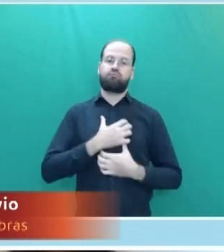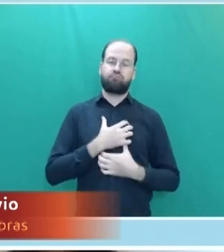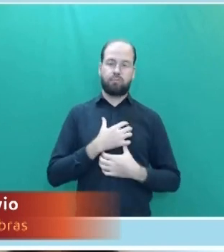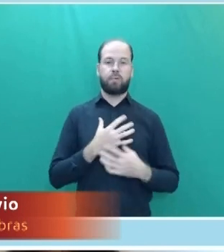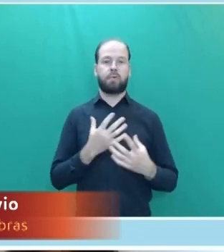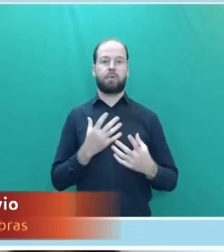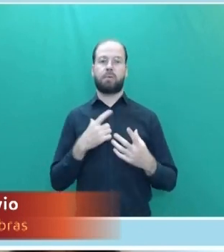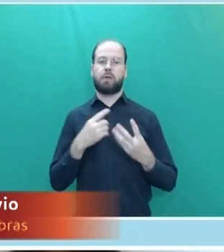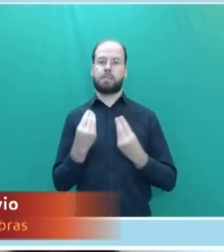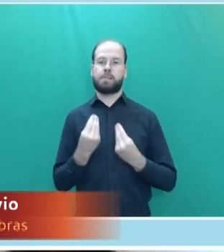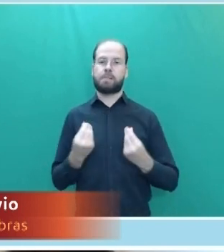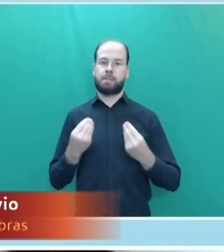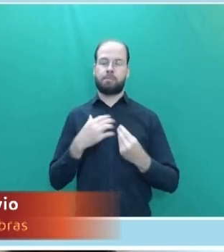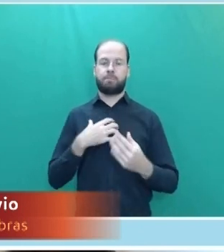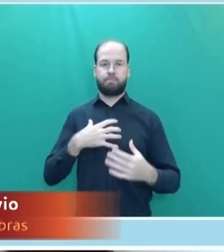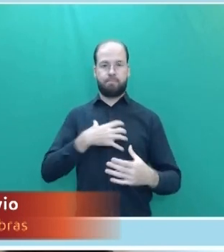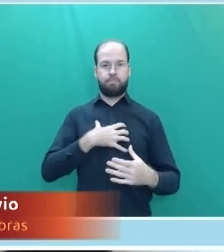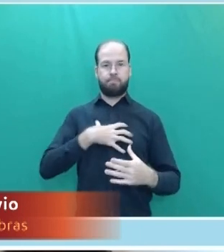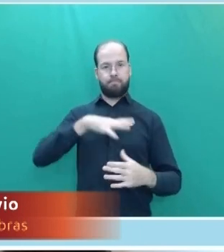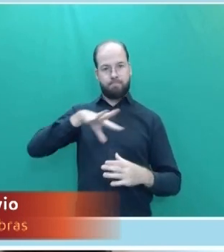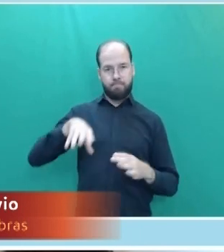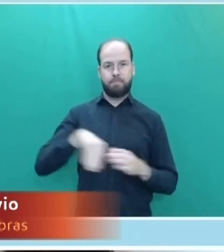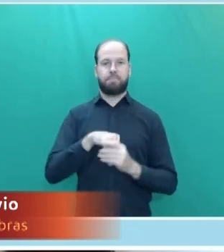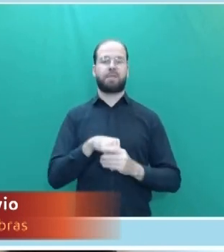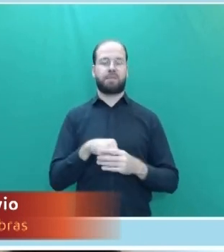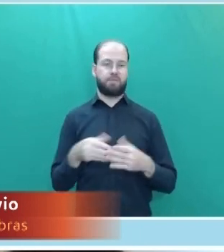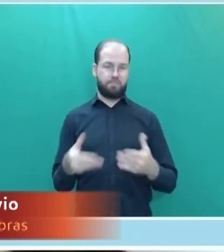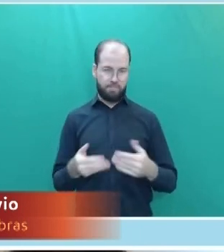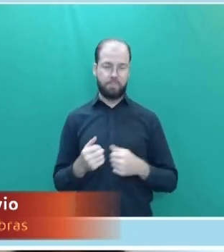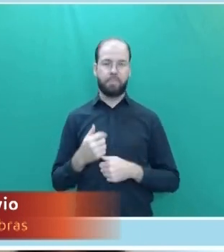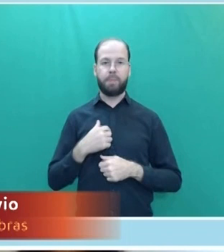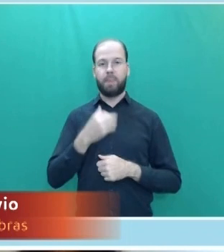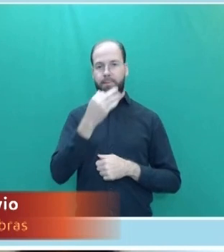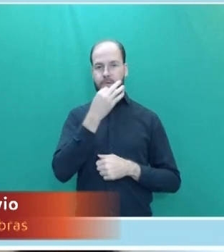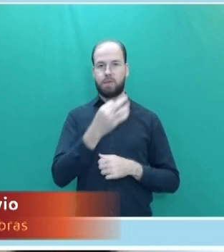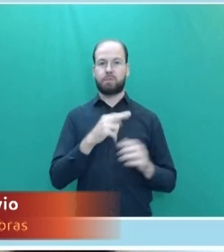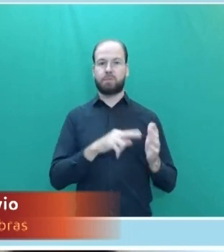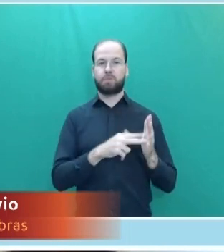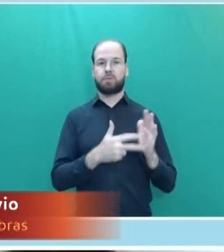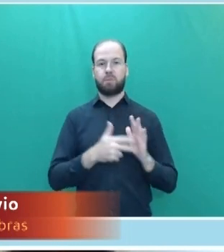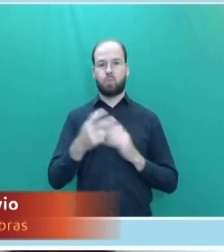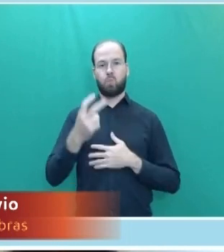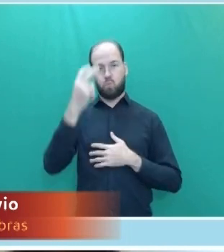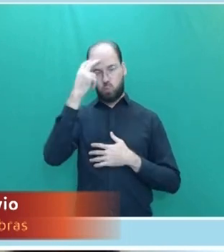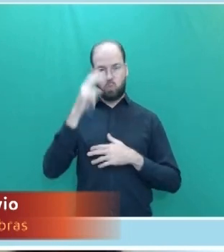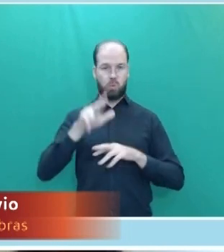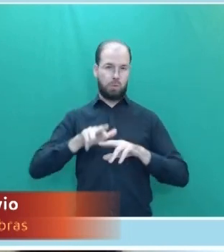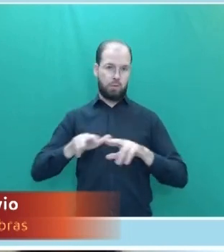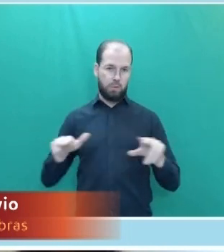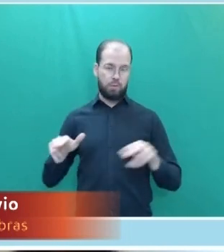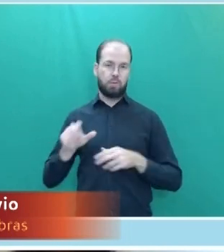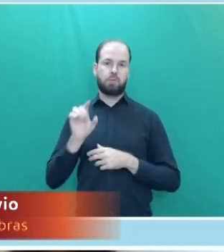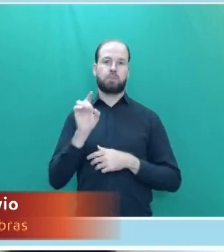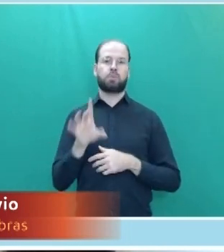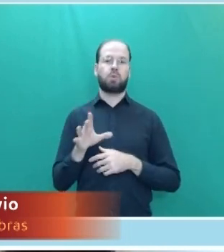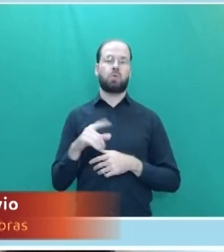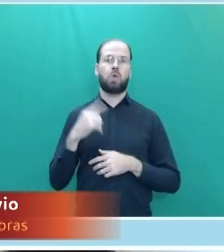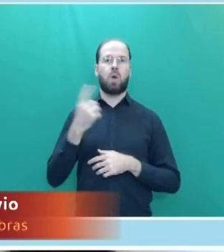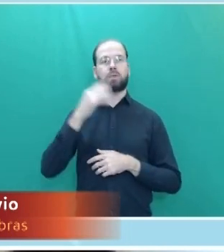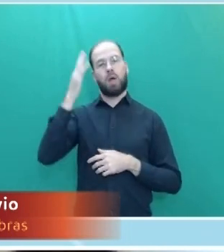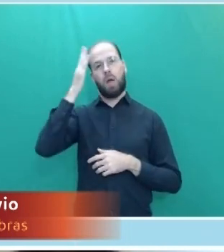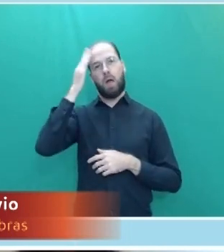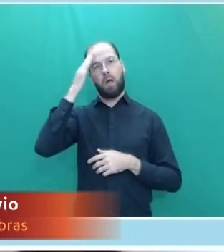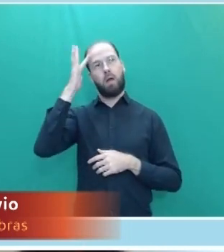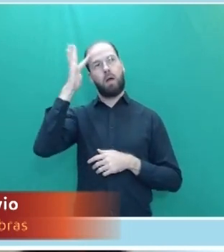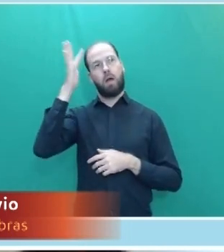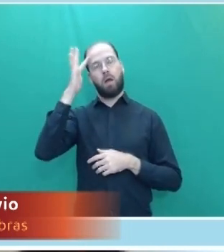senso de pertencimento, né? Eu acho que os significados culturais, eles não estão somente na nossa cabeça, assim, né? Eles,